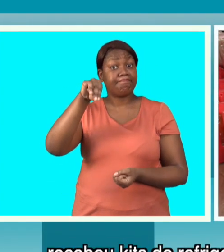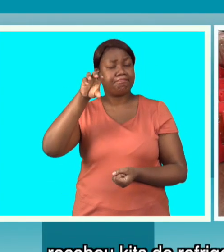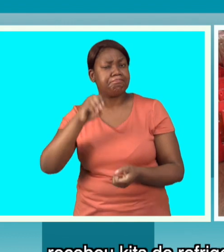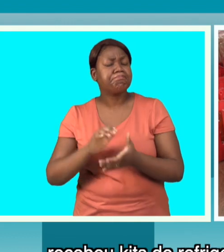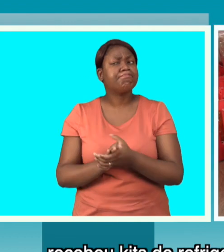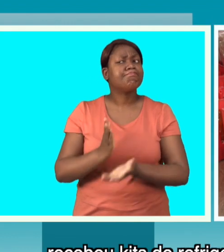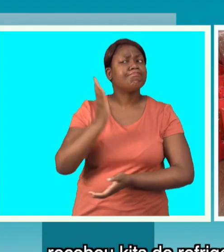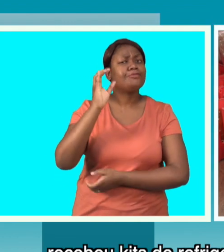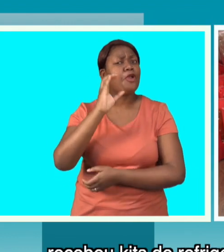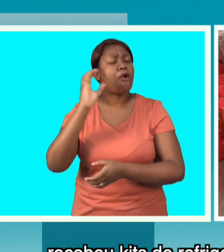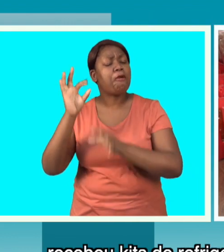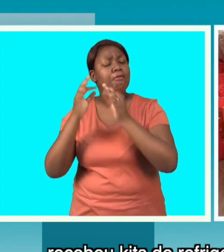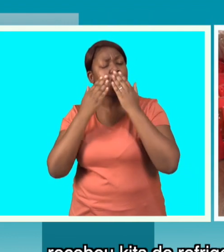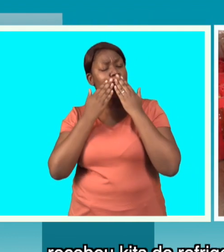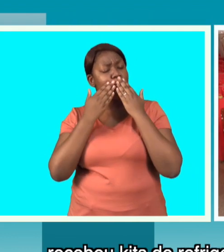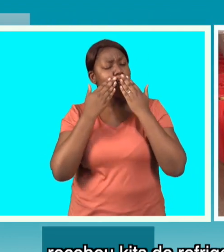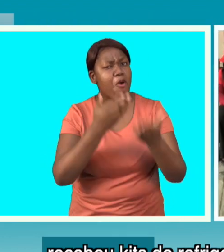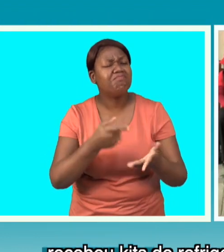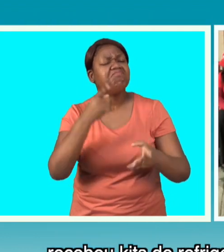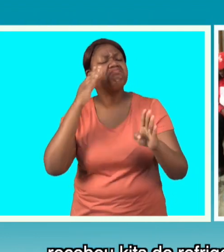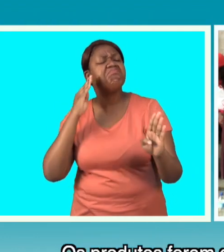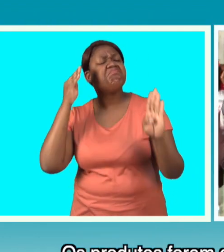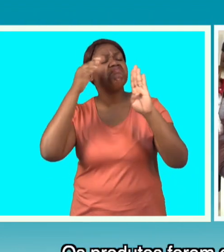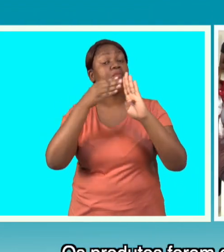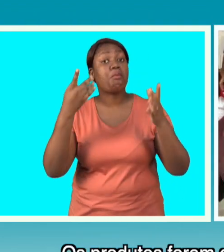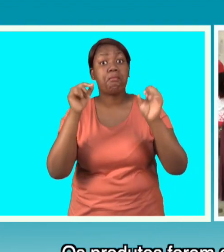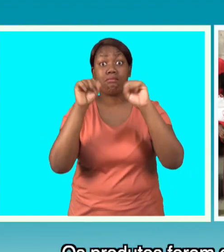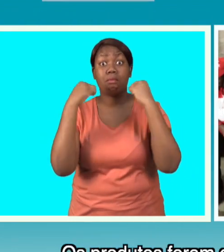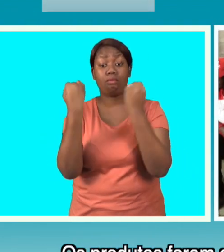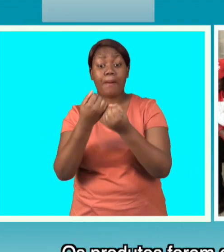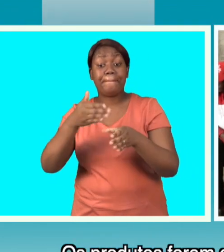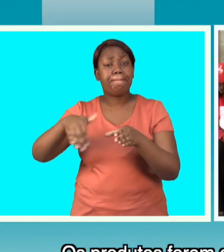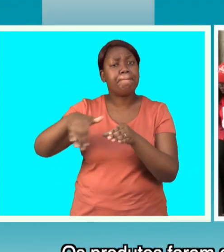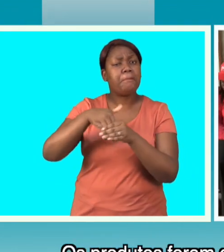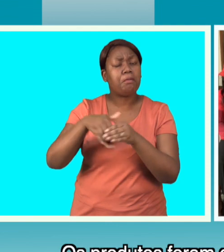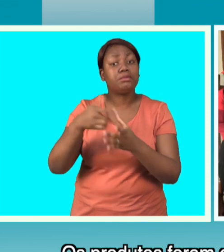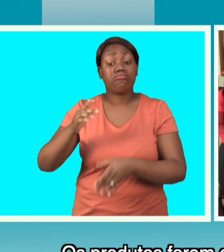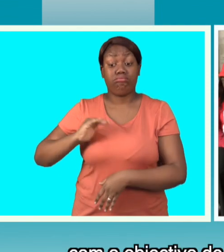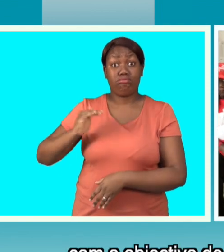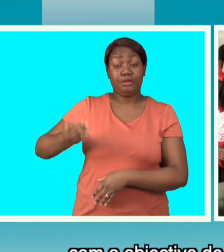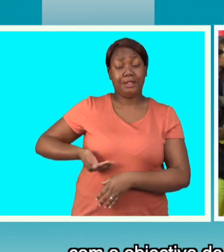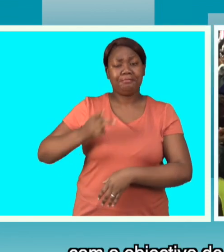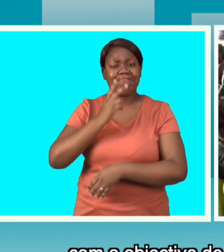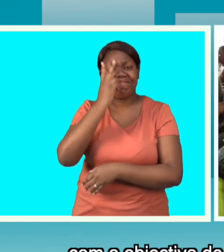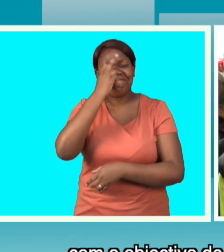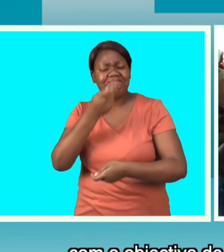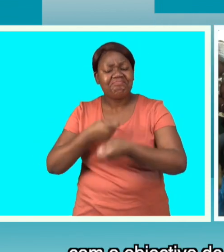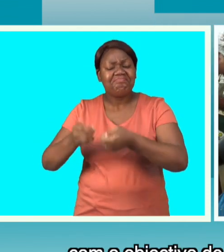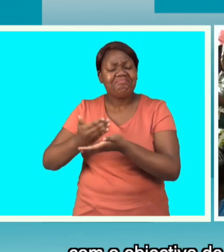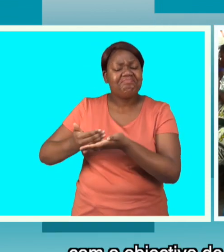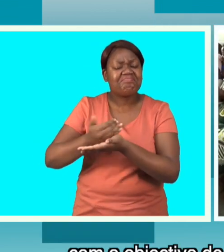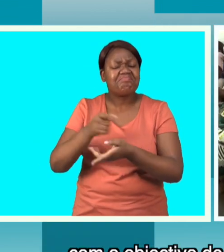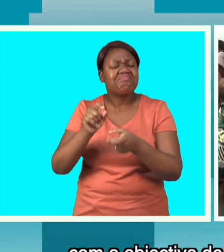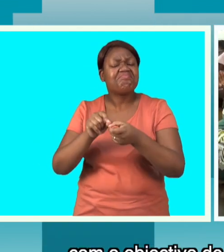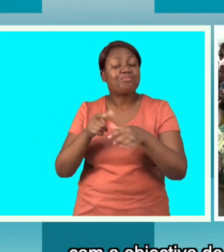recebeu kits de refrigerantes para iniciar negócio. Os produtos foram oferecidos pela Coca-Cola com o objetivo de ajudar